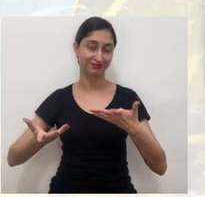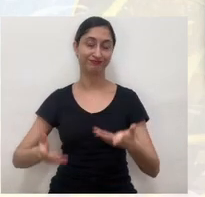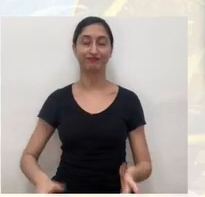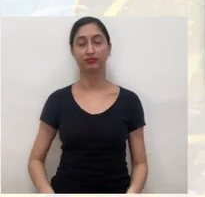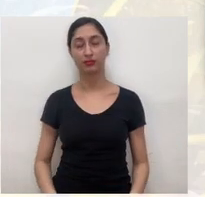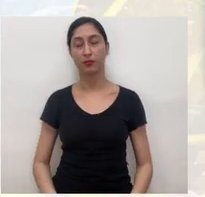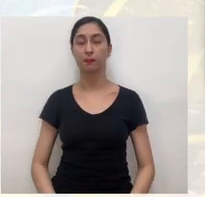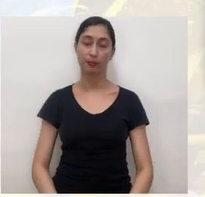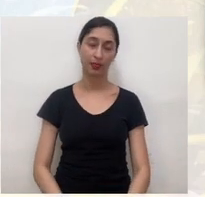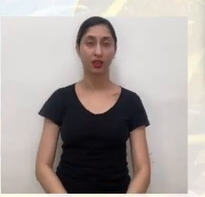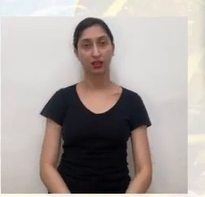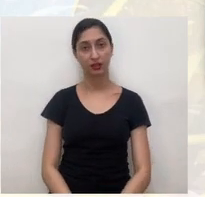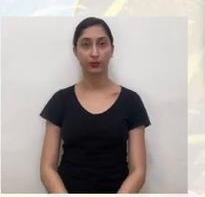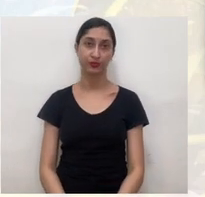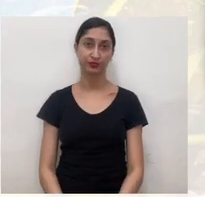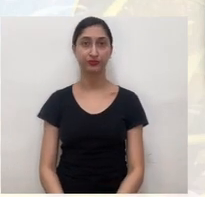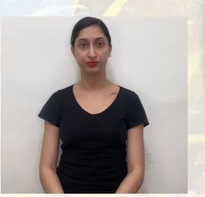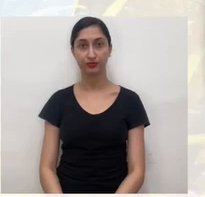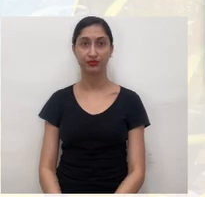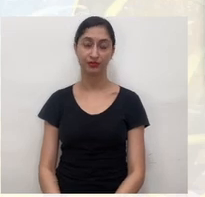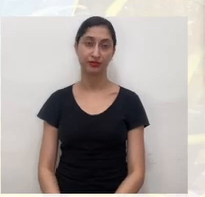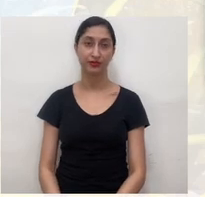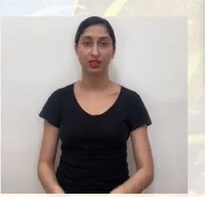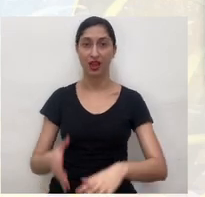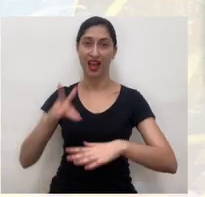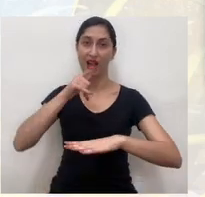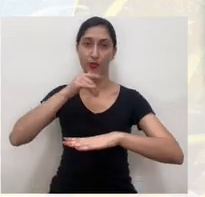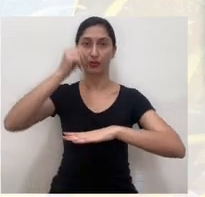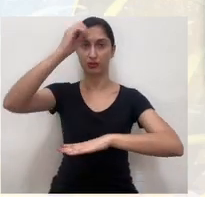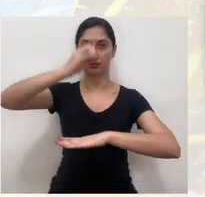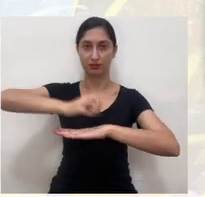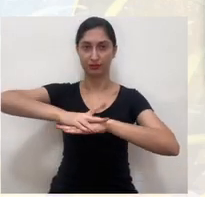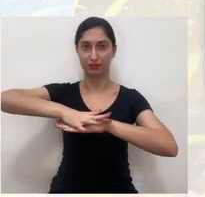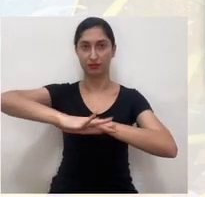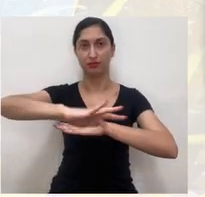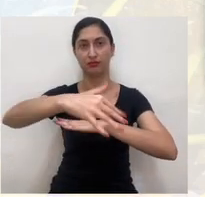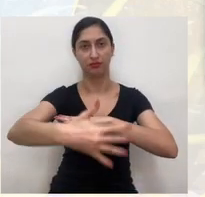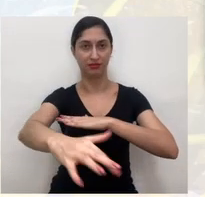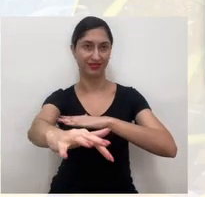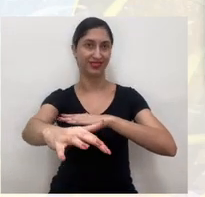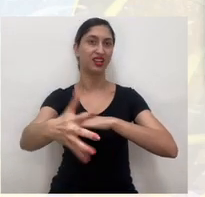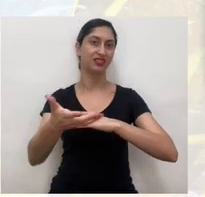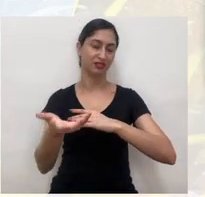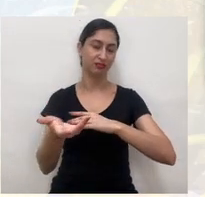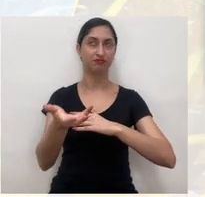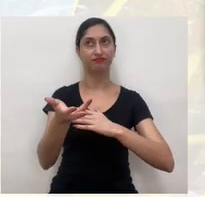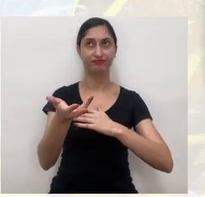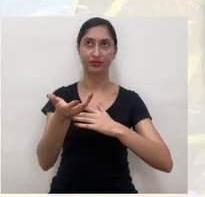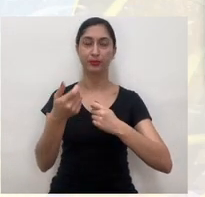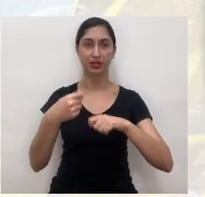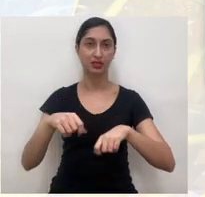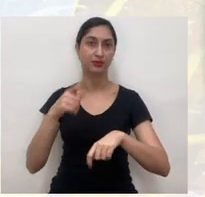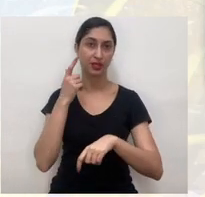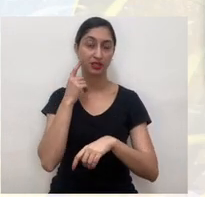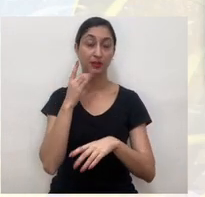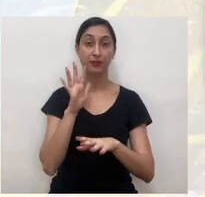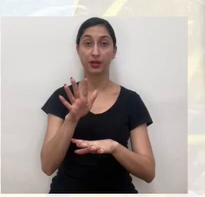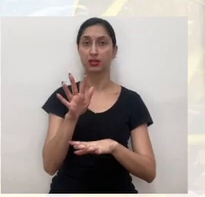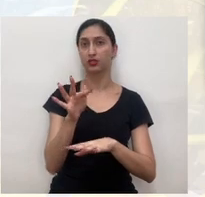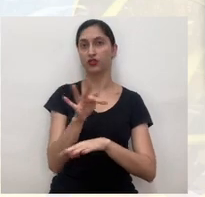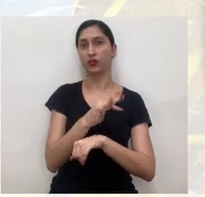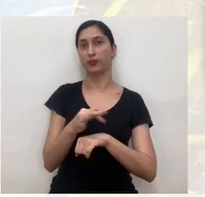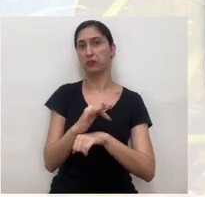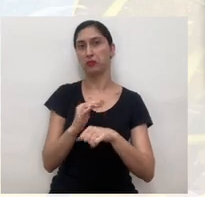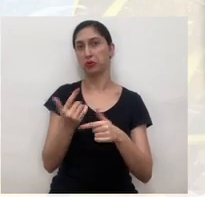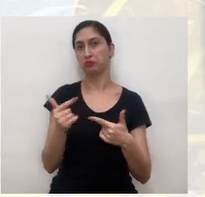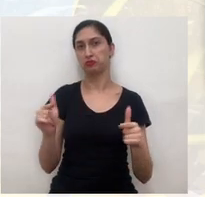acabar passando por cima dos canteiros. Então, isso acaba interferindo. Mas, na questão formal, não. Eu não